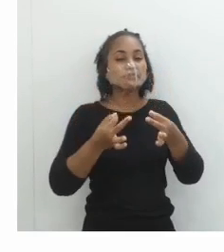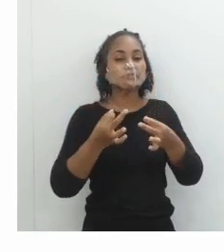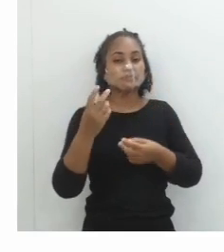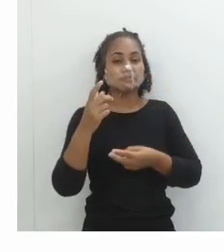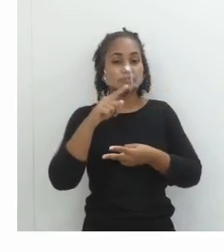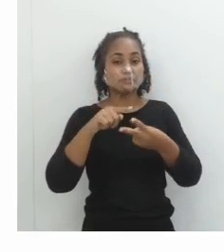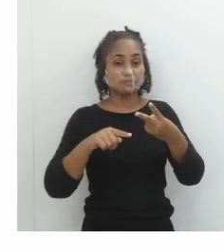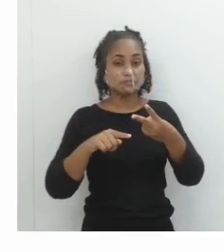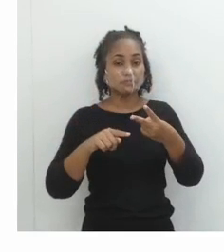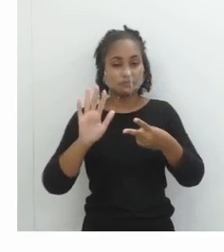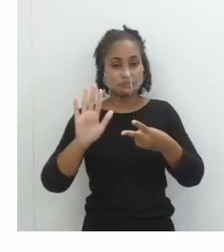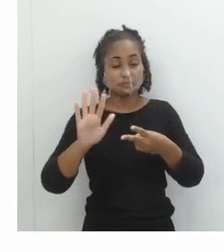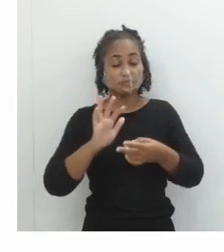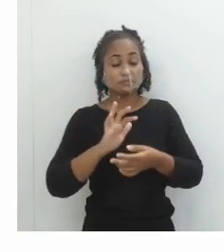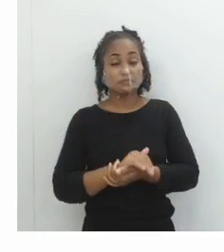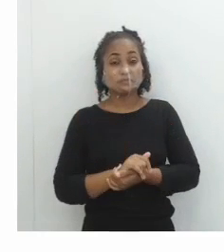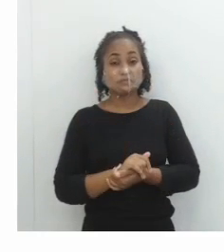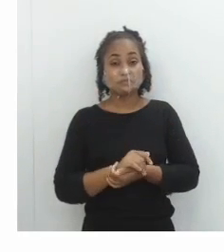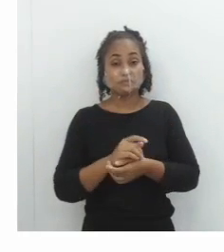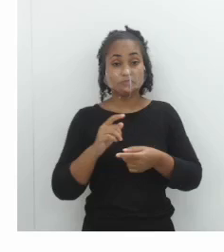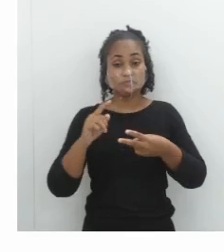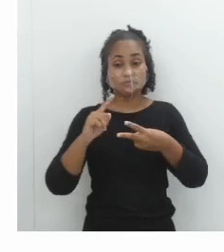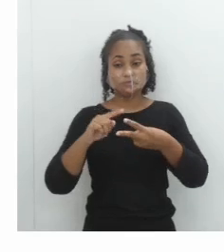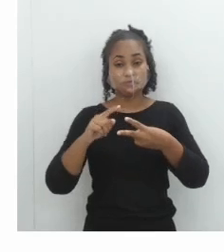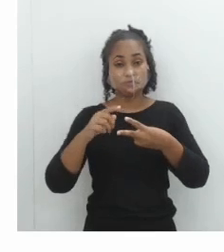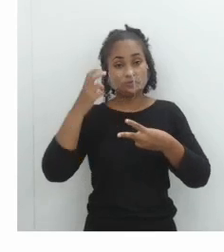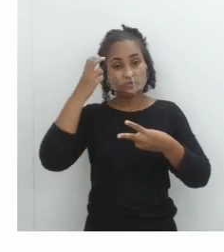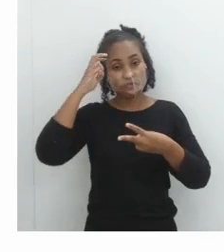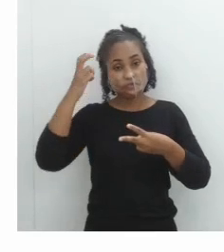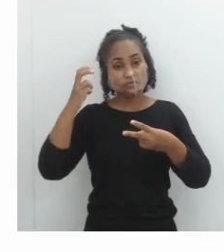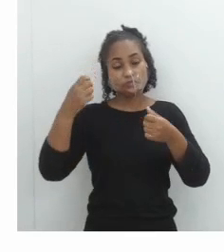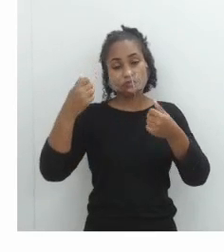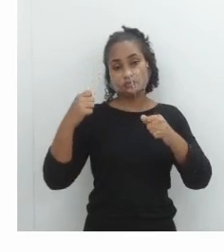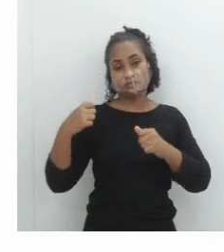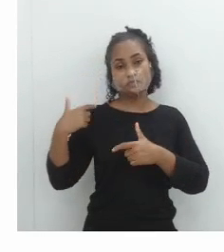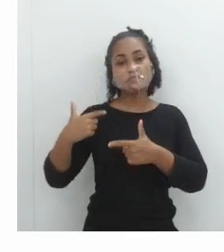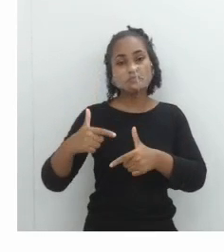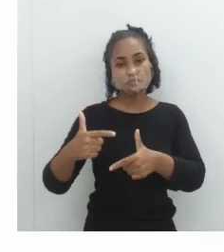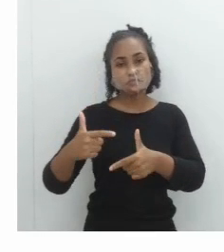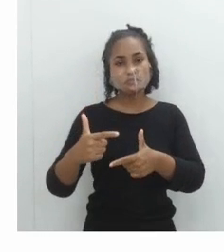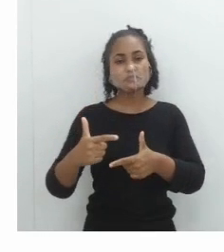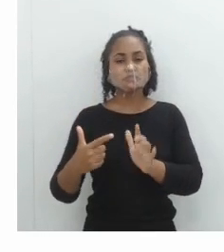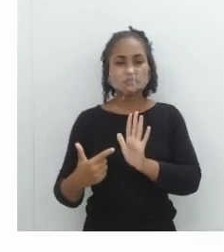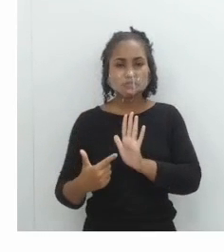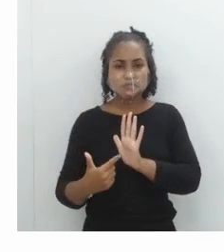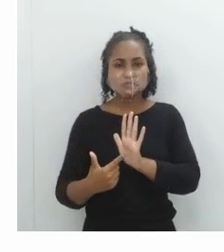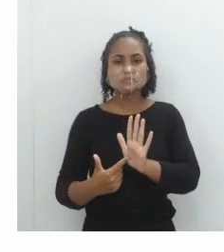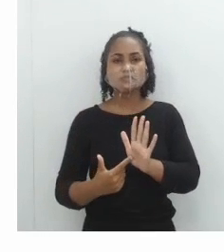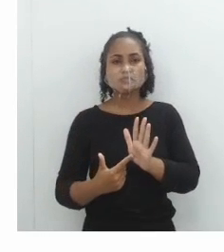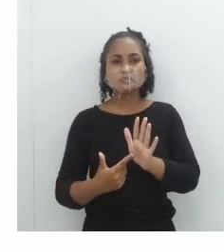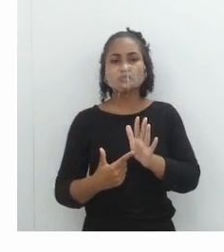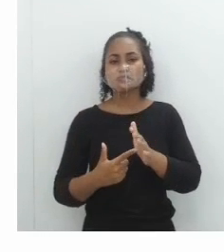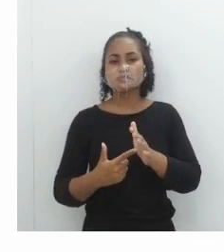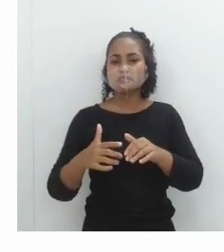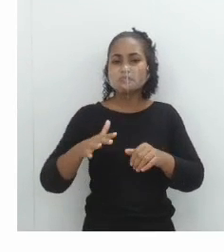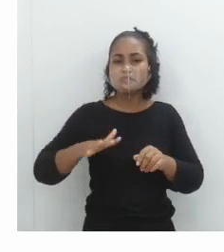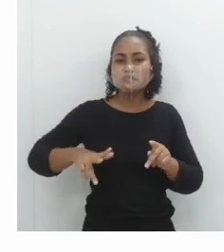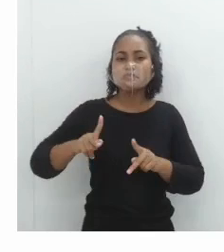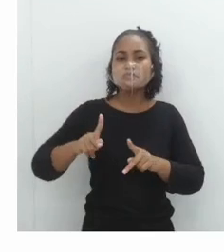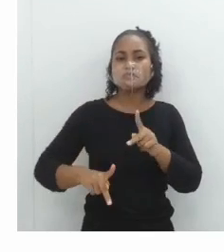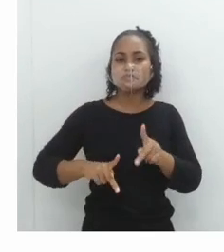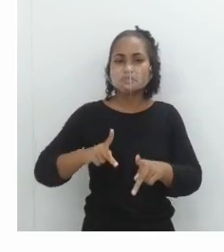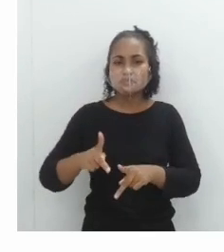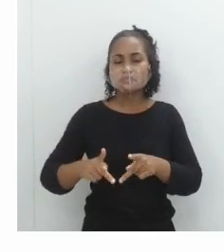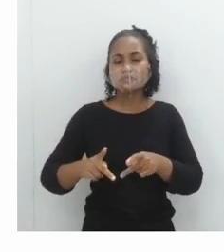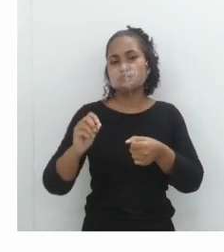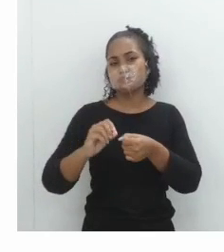dois parâmetros. O parâmetro da cultura e da ancestralidade, que mostrava aquele povo com tudo que